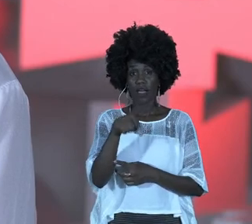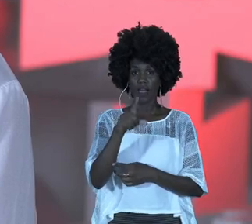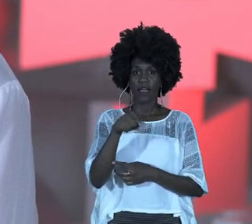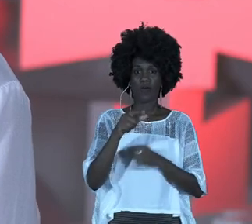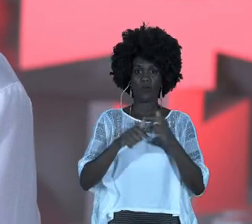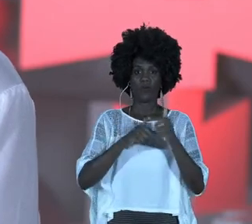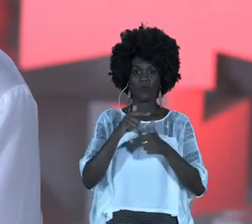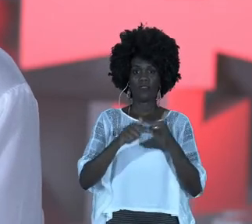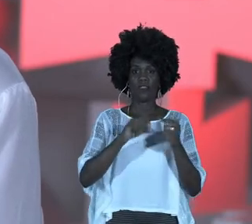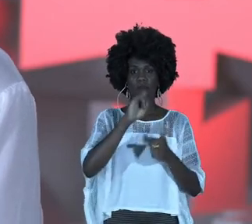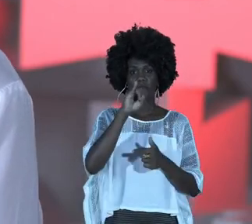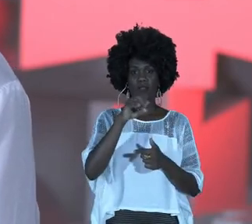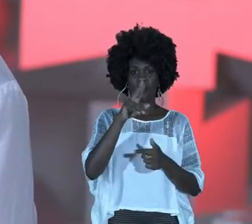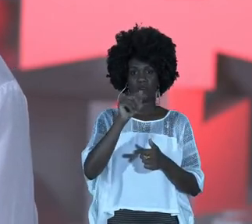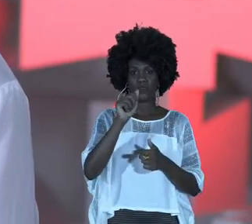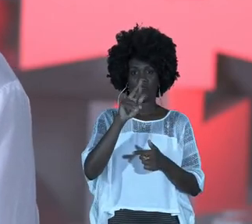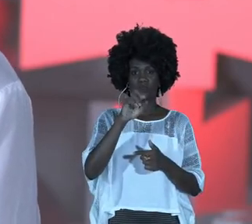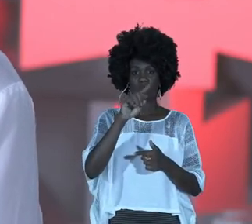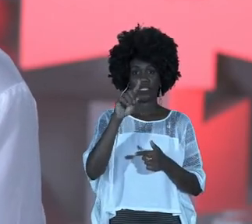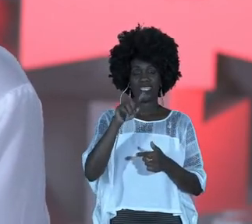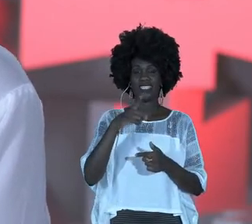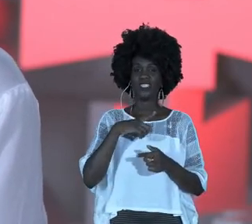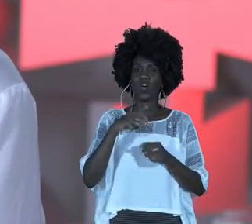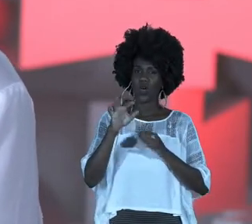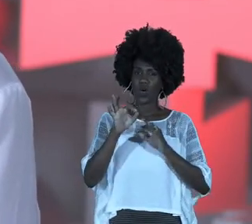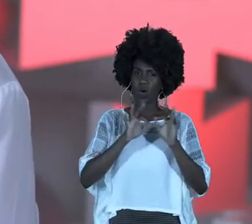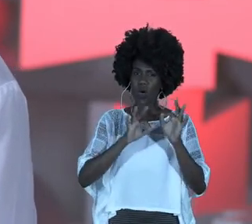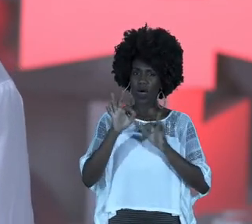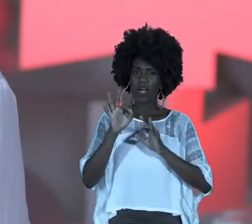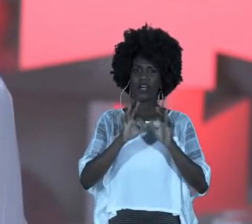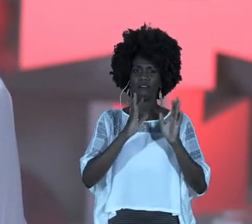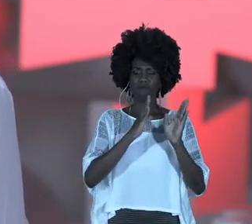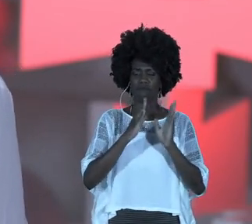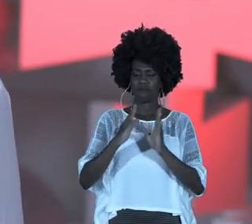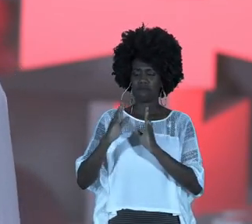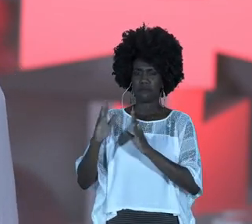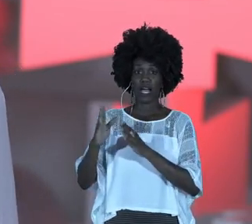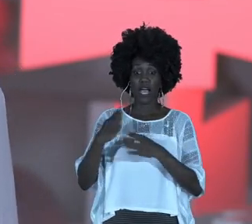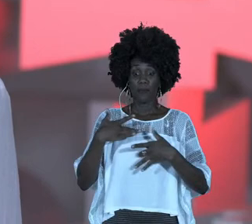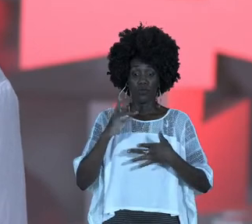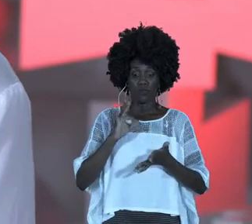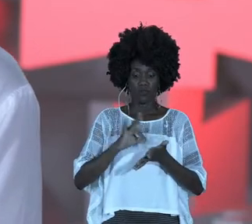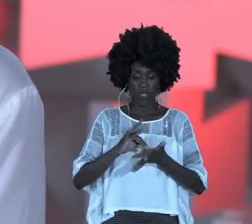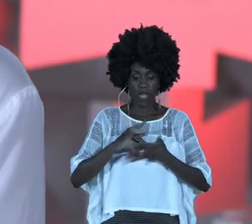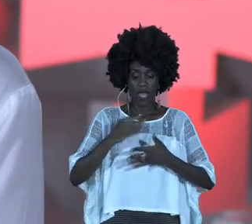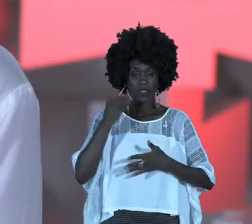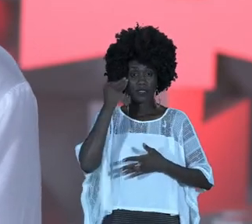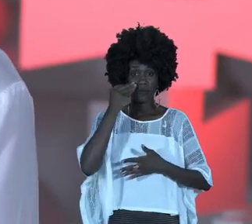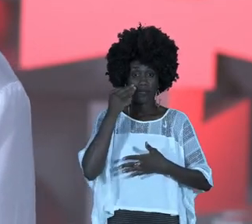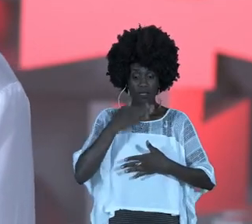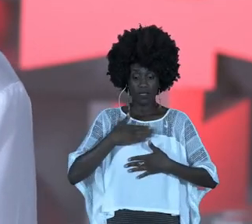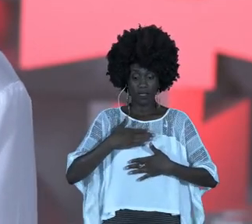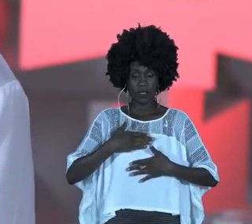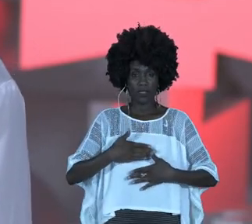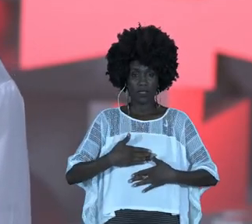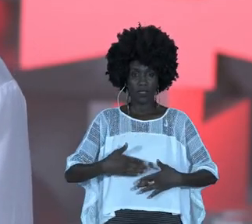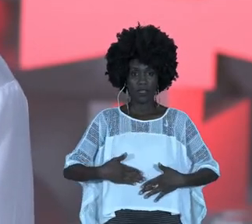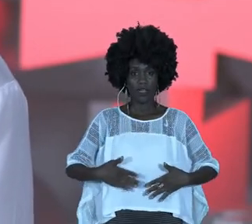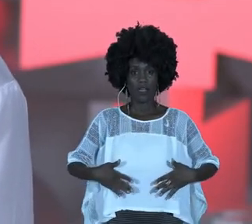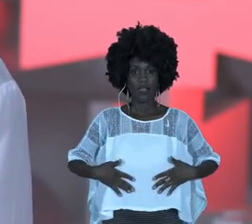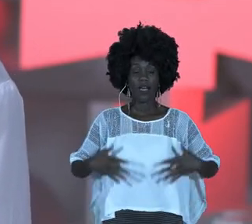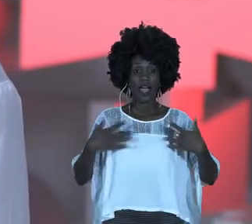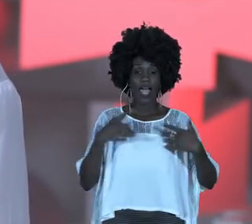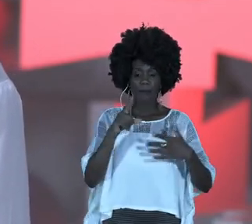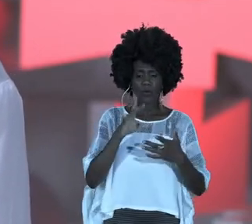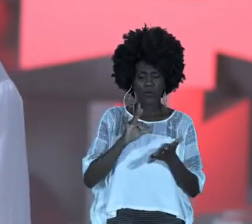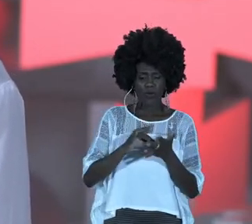o trabalho de Juarez é muito orgânico e muito convidativo à experiência corporal. E isso, quando ele faz isso, ele